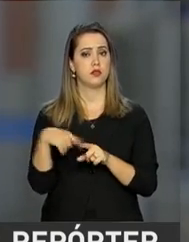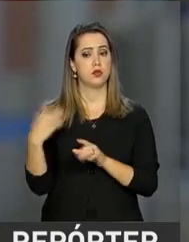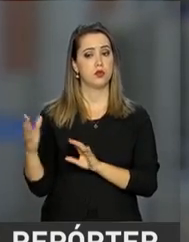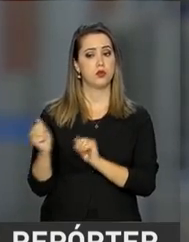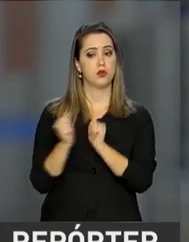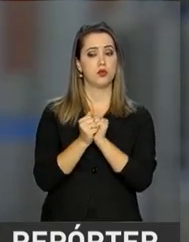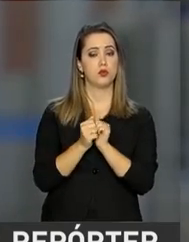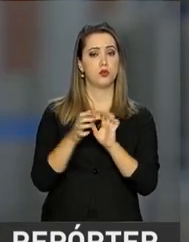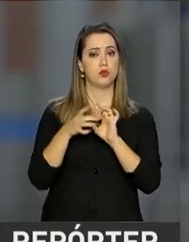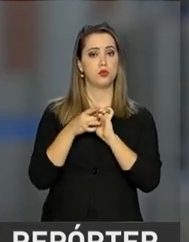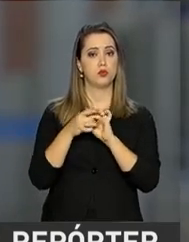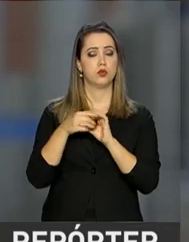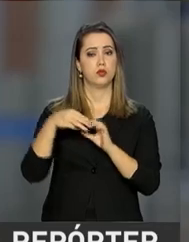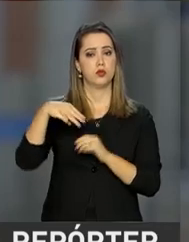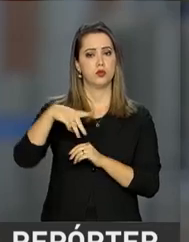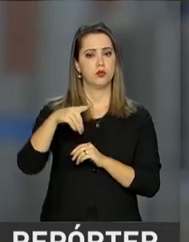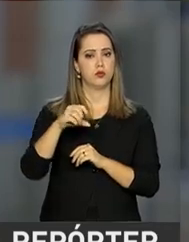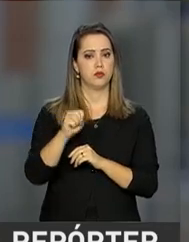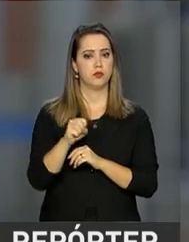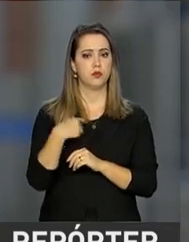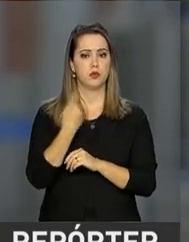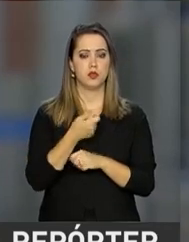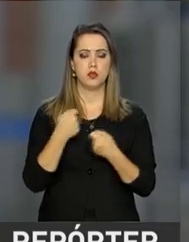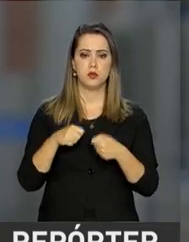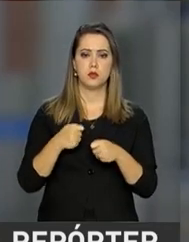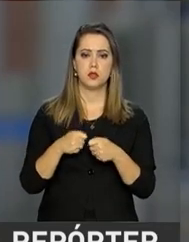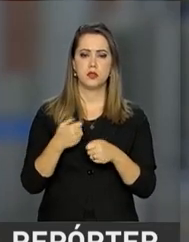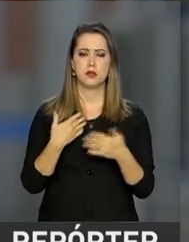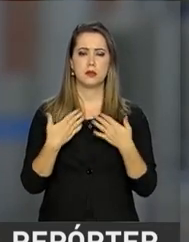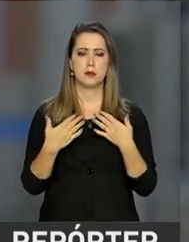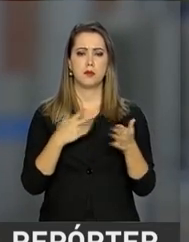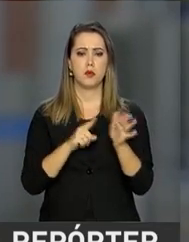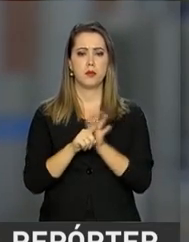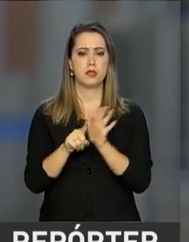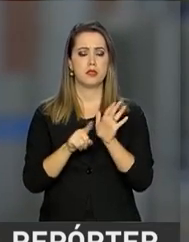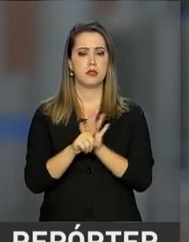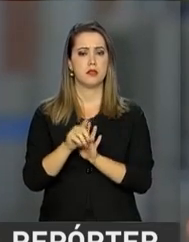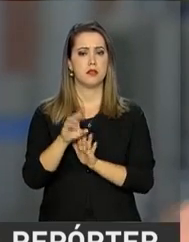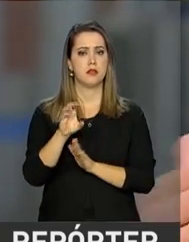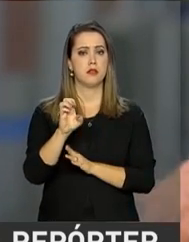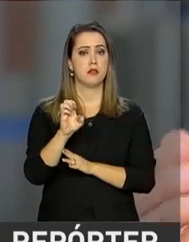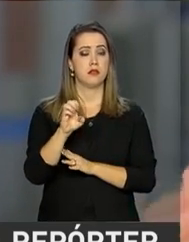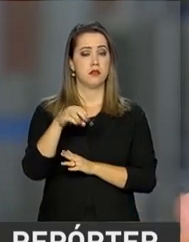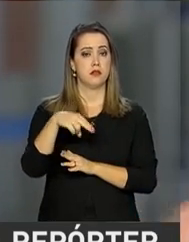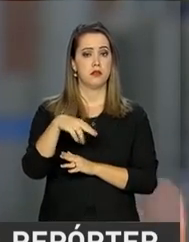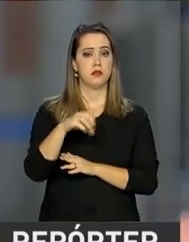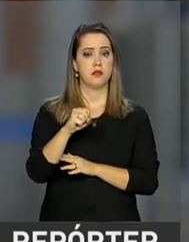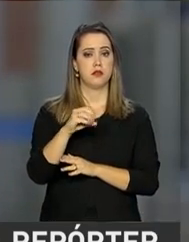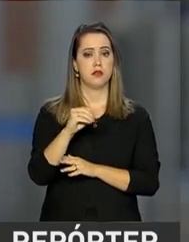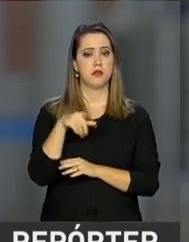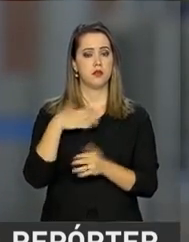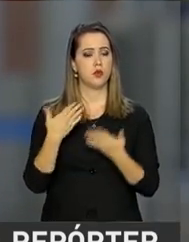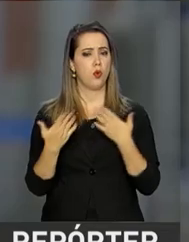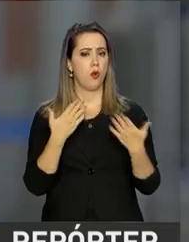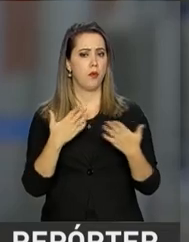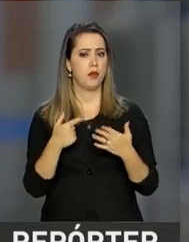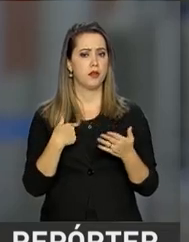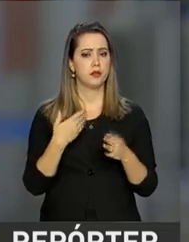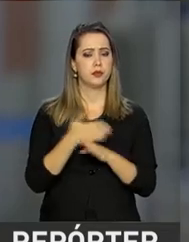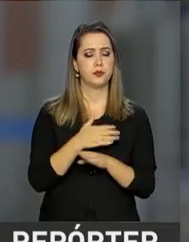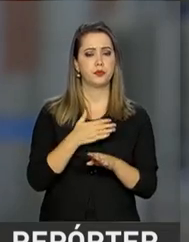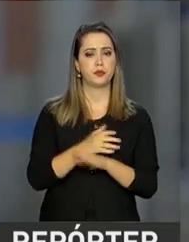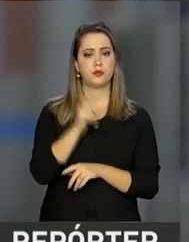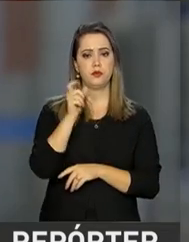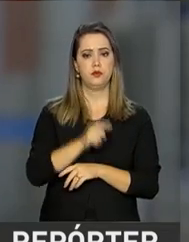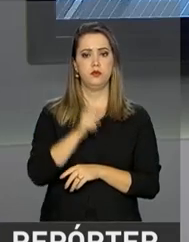junto pra fazer essa avaliação nós vamos fazer um censo na venda e enquanto isso tenho que ver regular de alguma forma entrada das pessoas